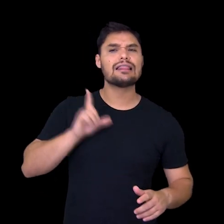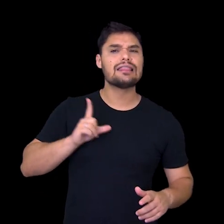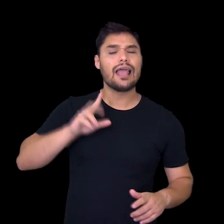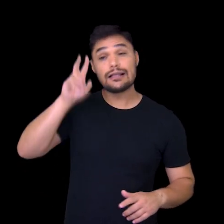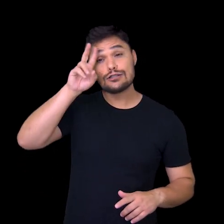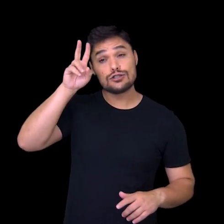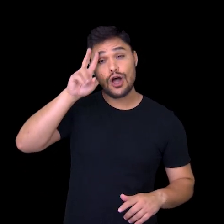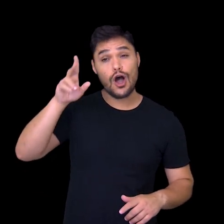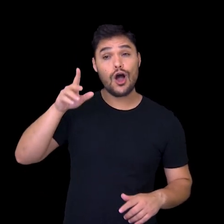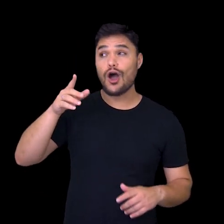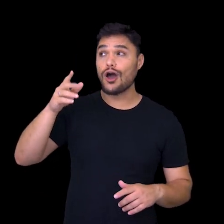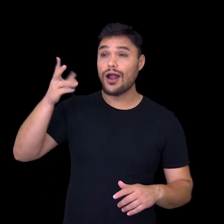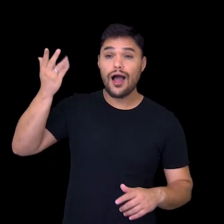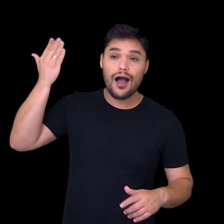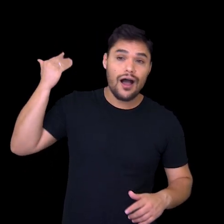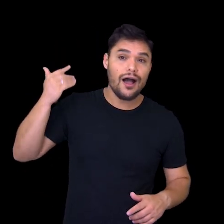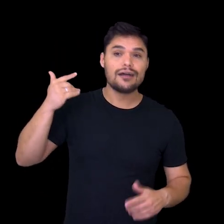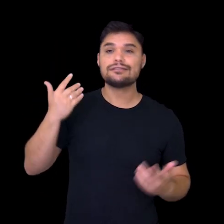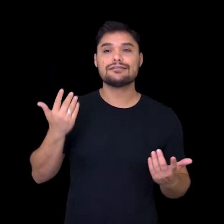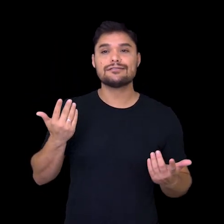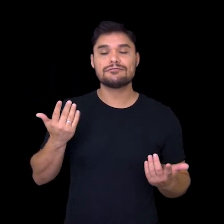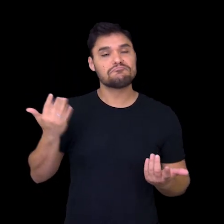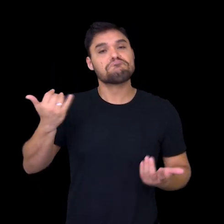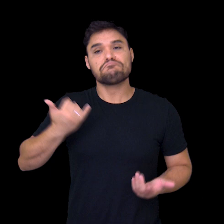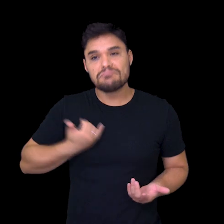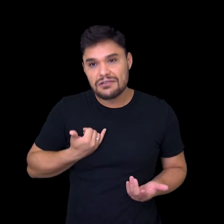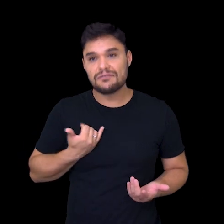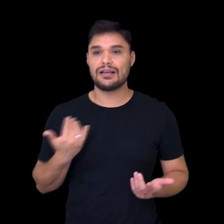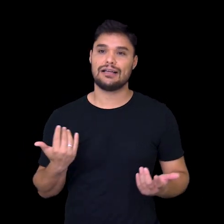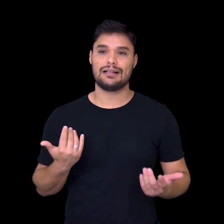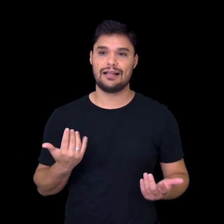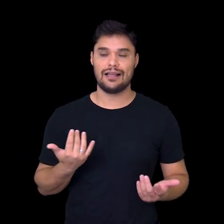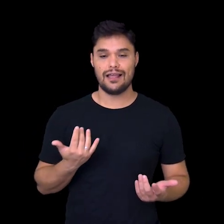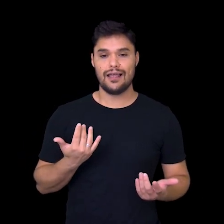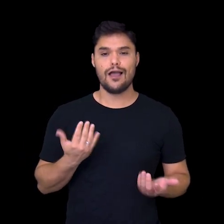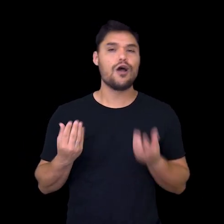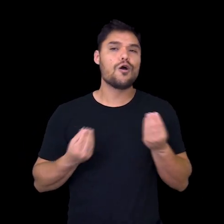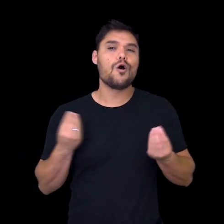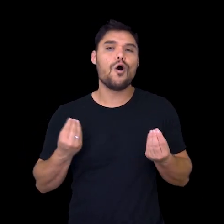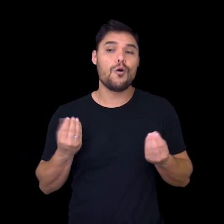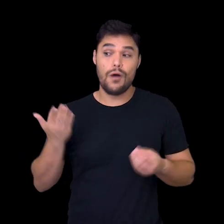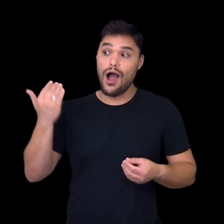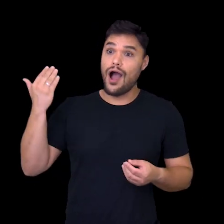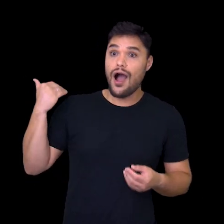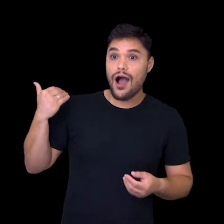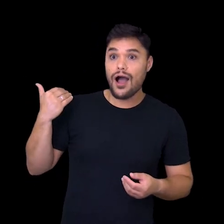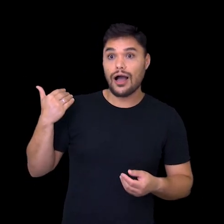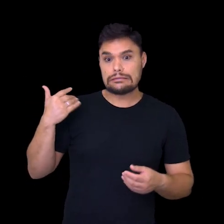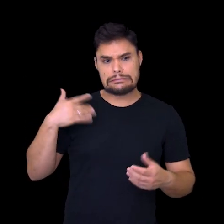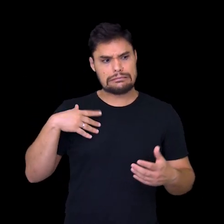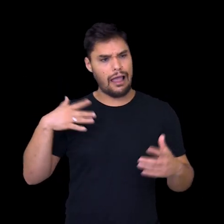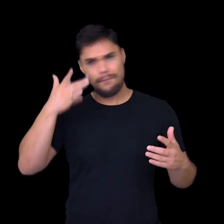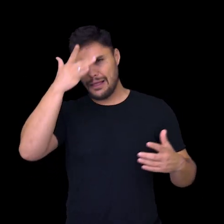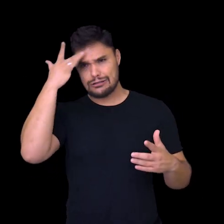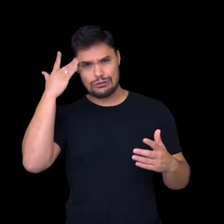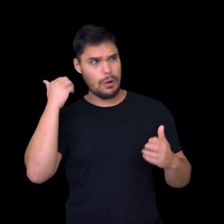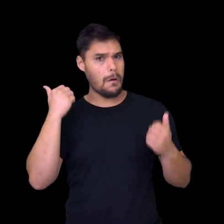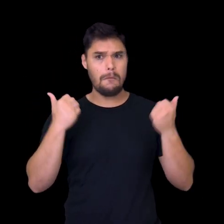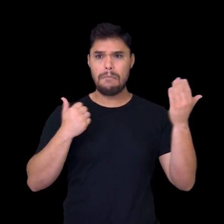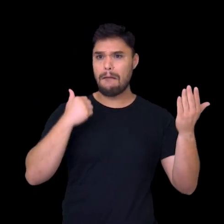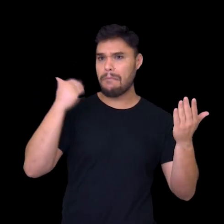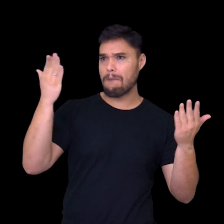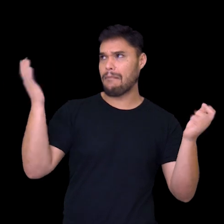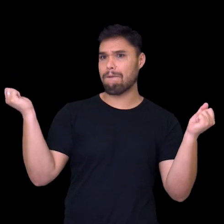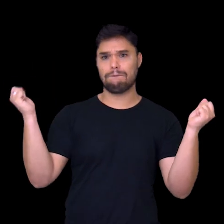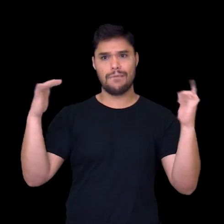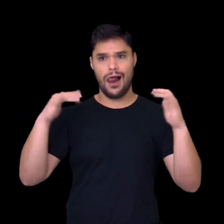senhor tem alguma história para contar desse período aí? Me ajuda ao telespectador entender o que era isso aqui, como é que era essa confusão de gente